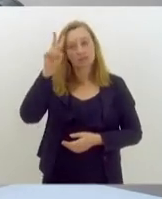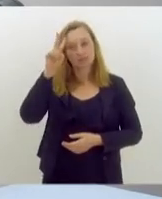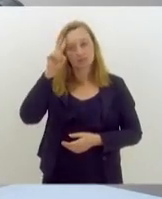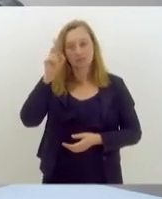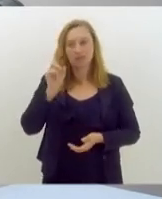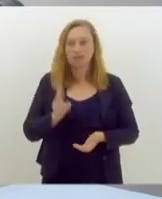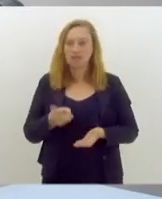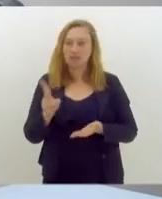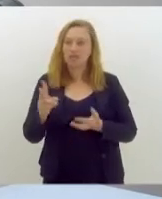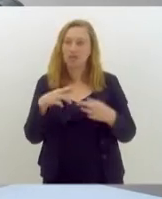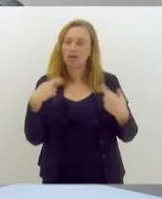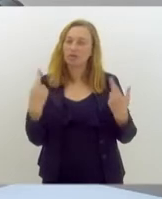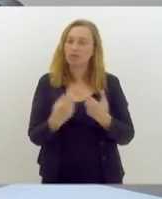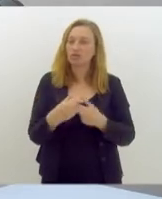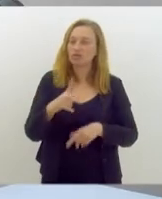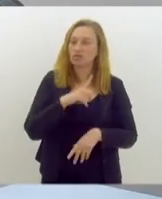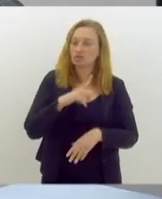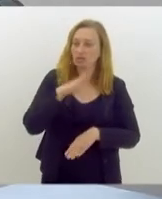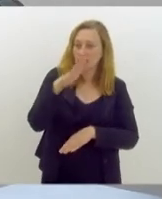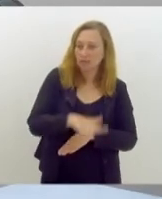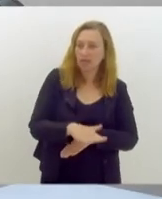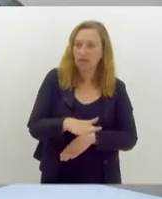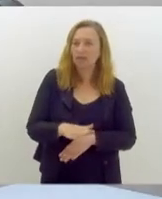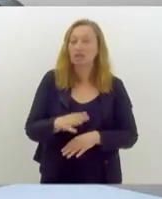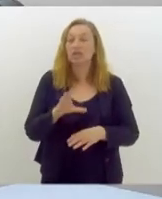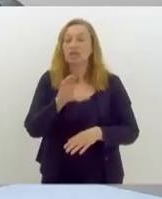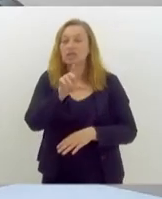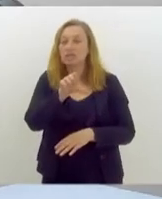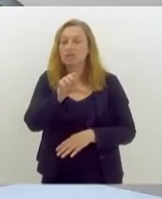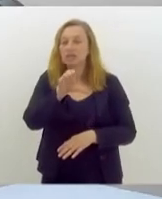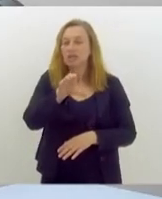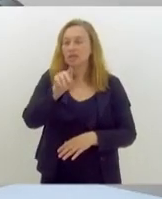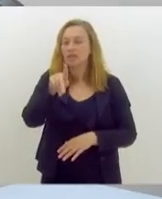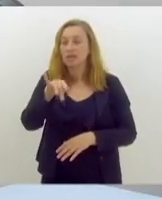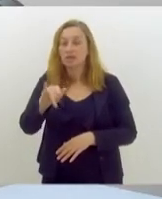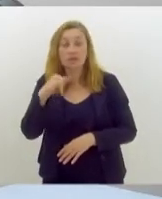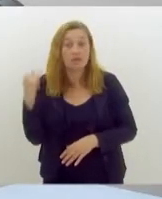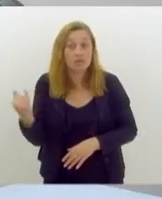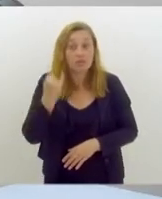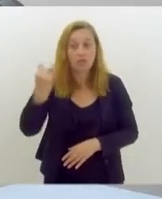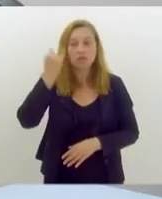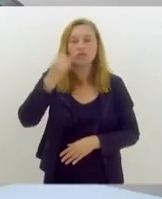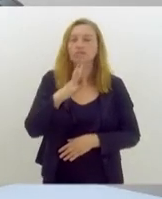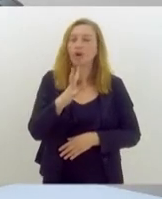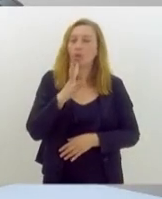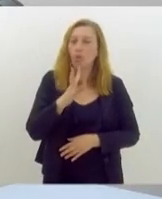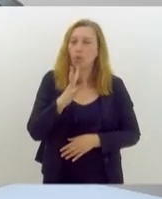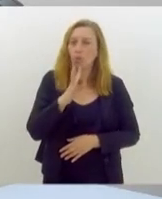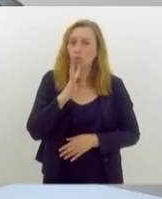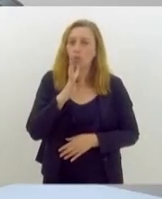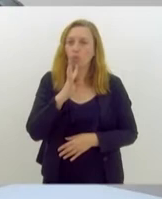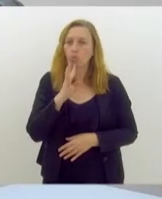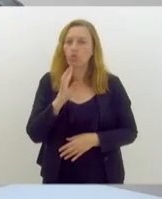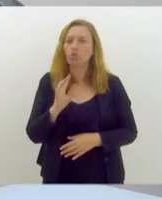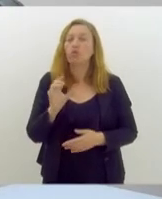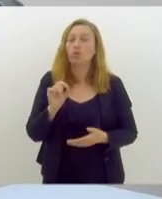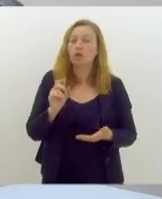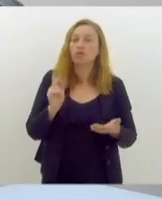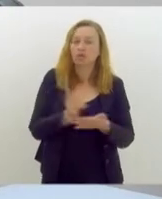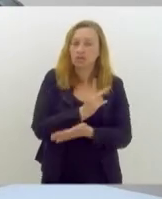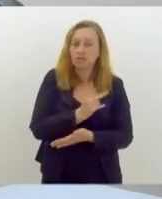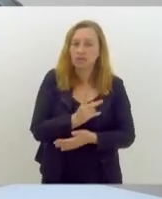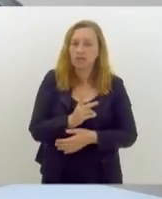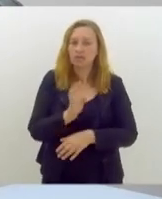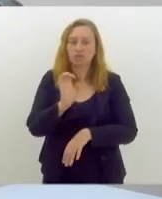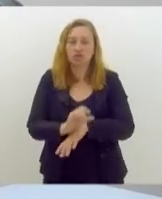e que o quanto aquela CPI foi importante para conhecer né O que levou o estado do